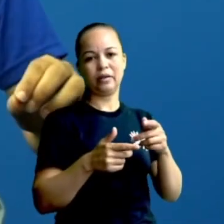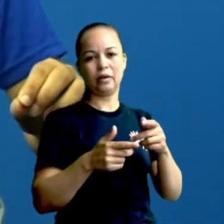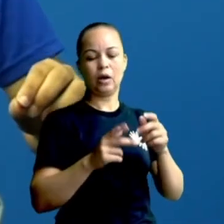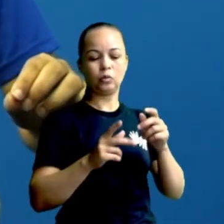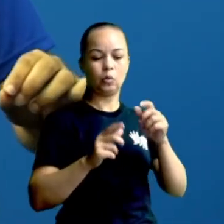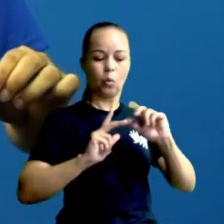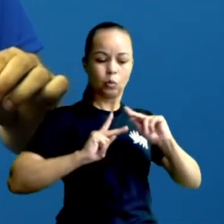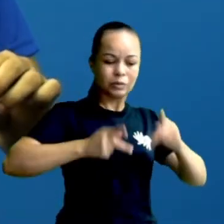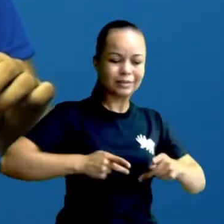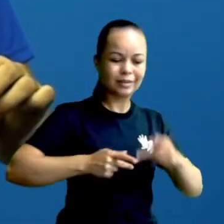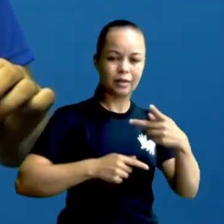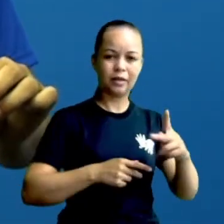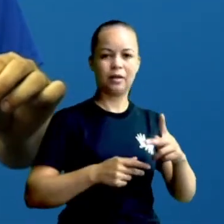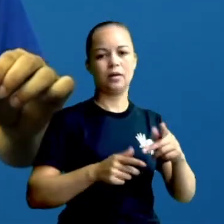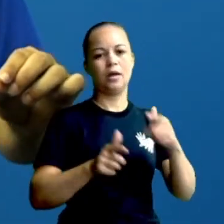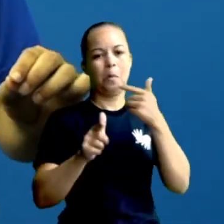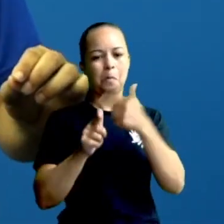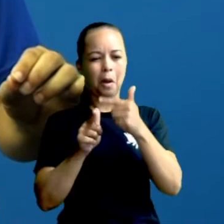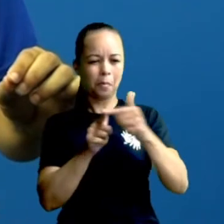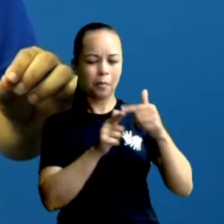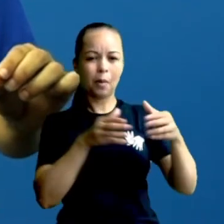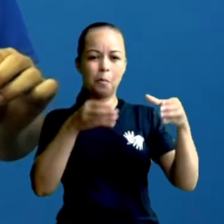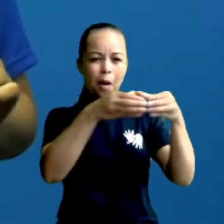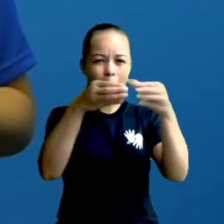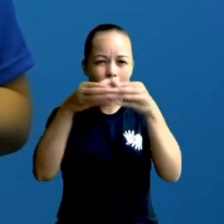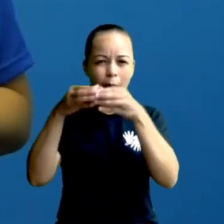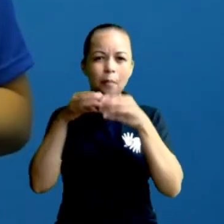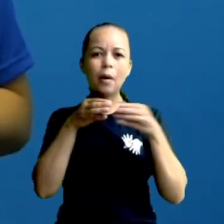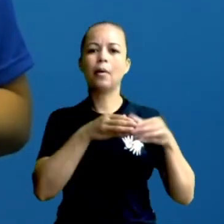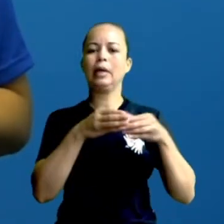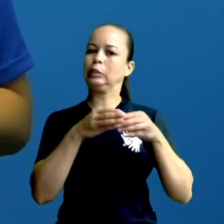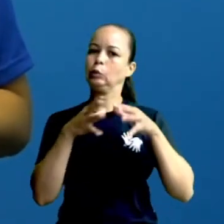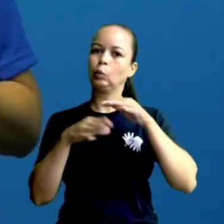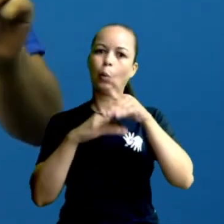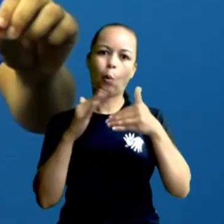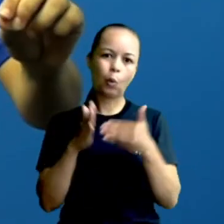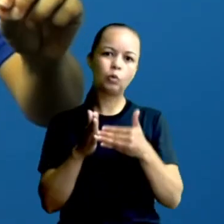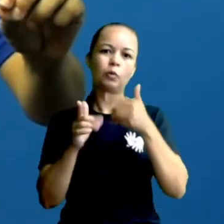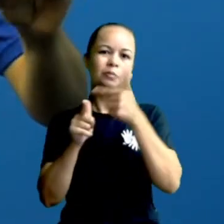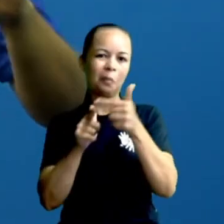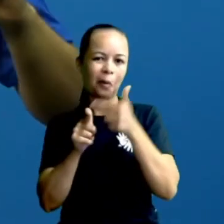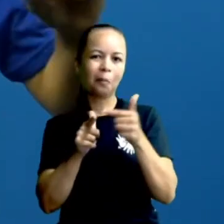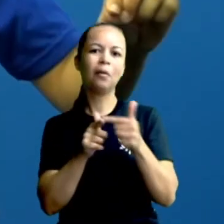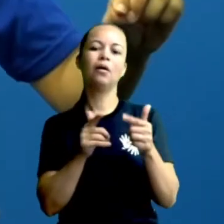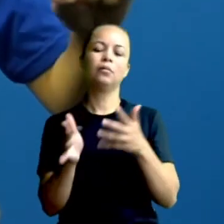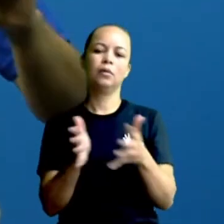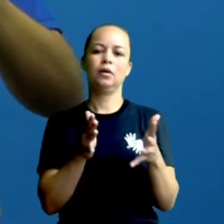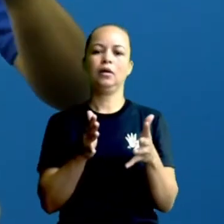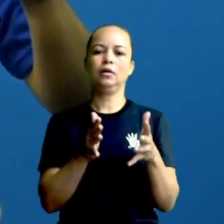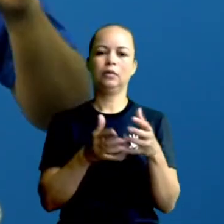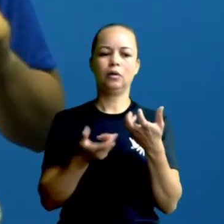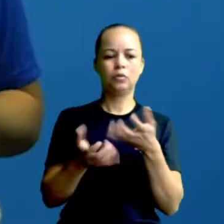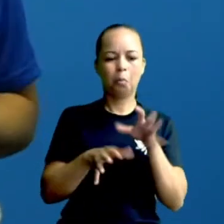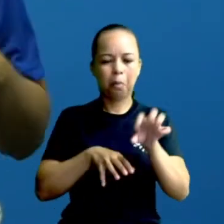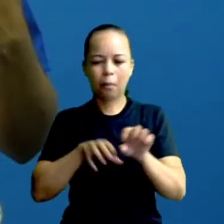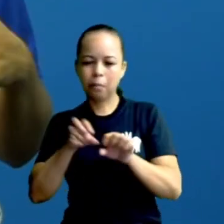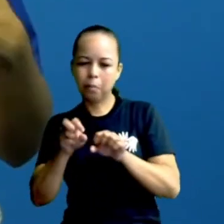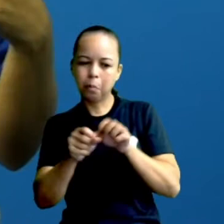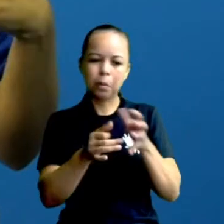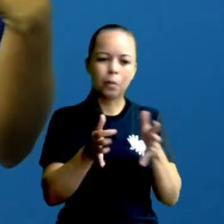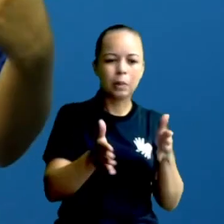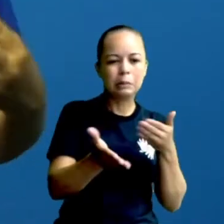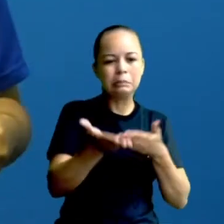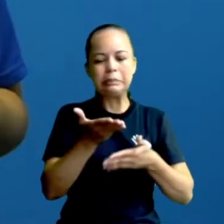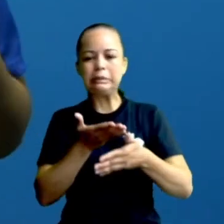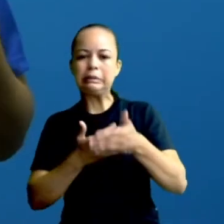Ele prejudica uma coletividade, gente, certo? É uma coisa que vai puxando a outra aí. Então,